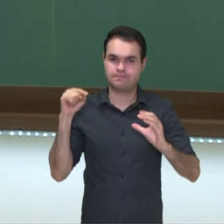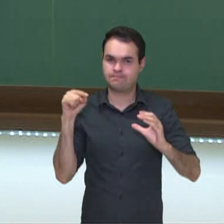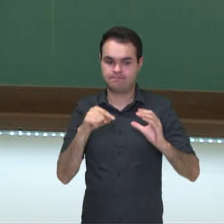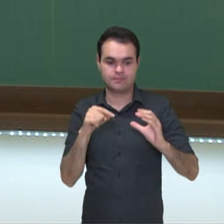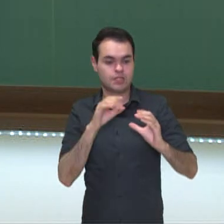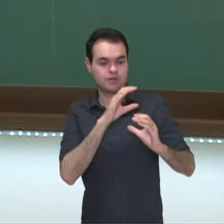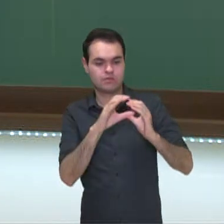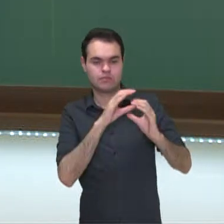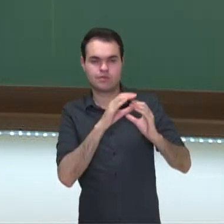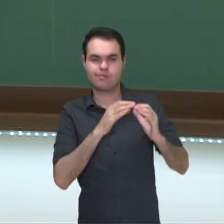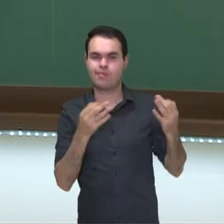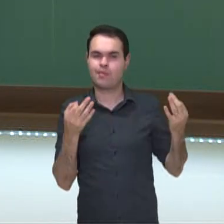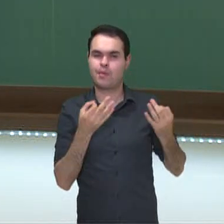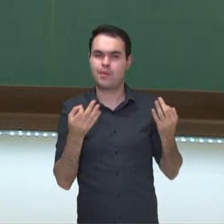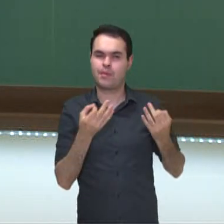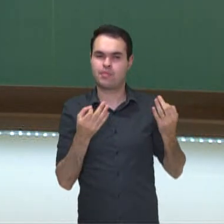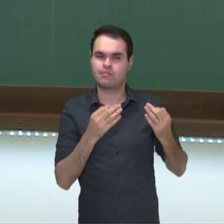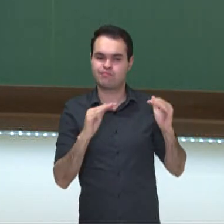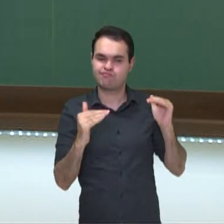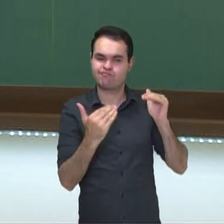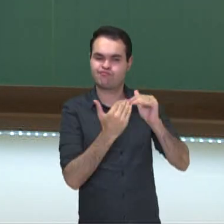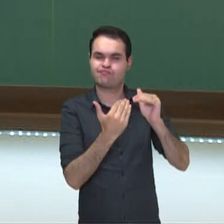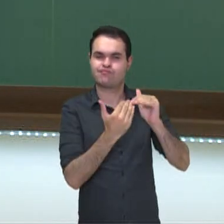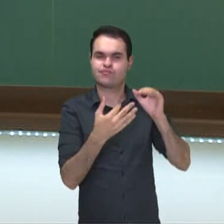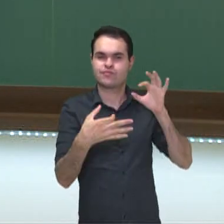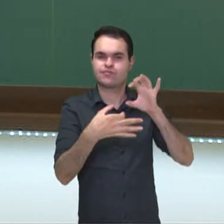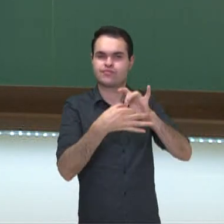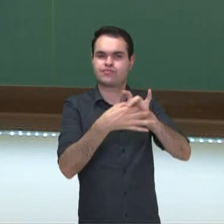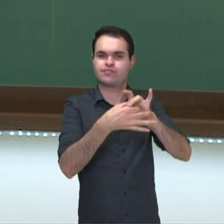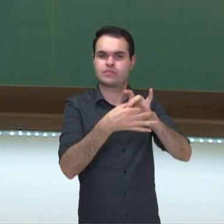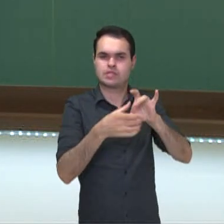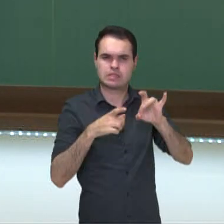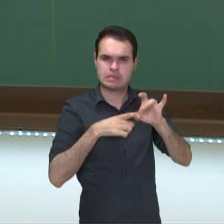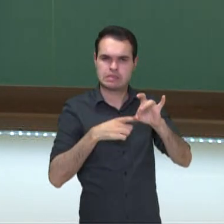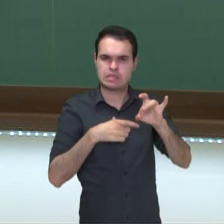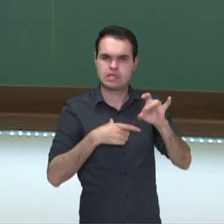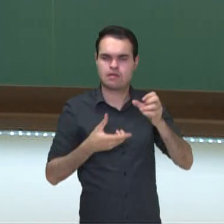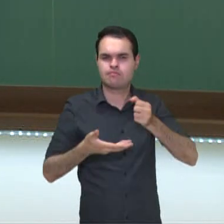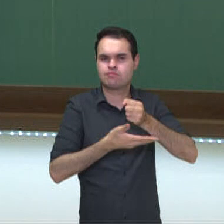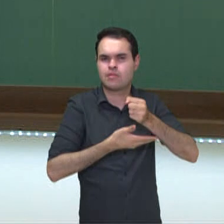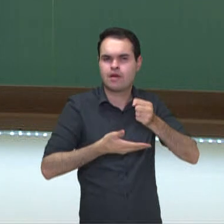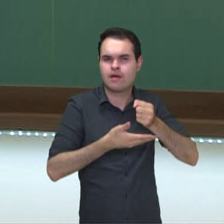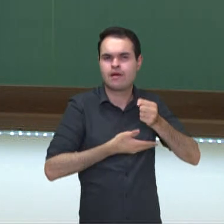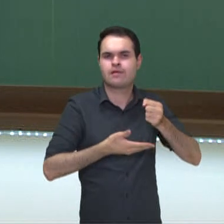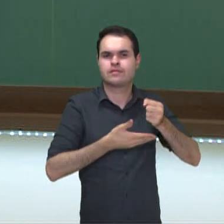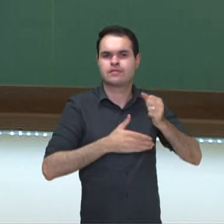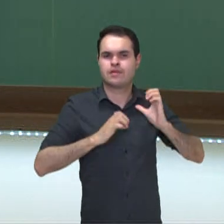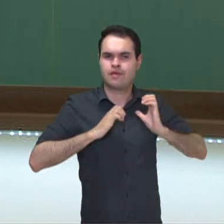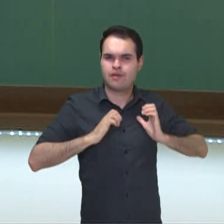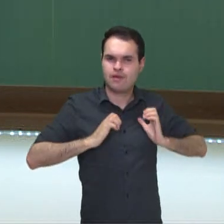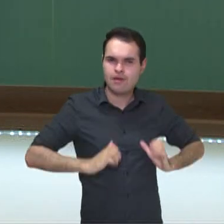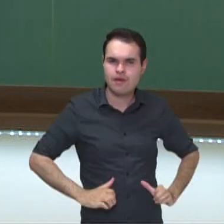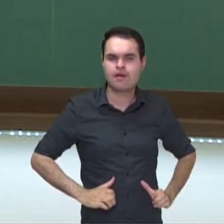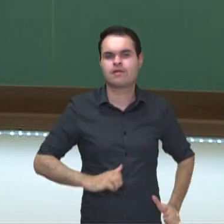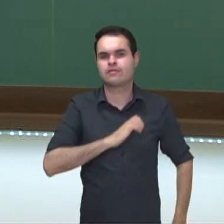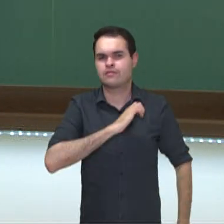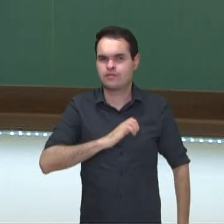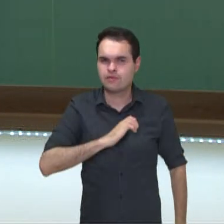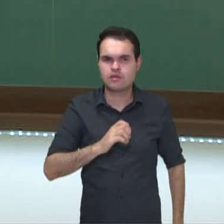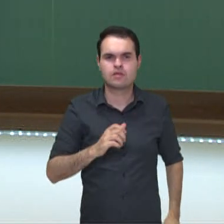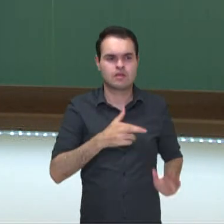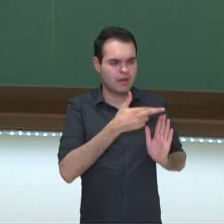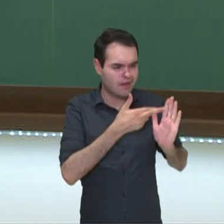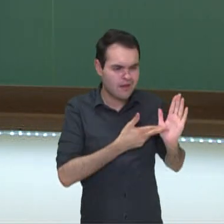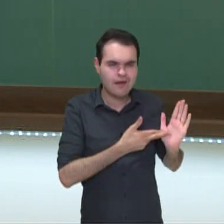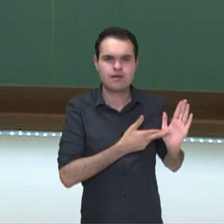essa comunicação é mais adequada, quando ela é embasada em certas técnicas do bom discurso,